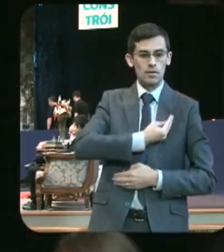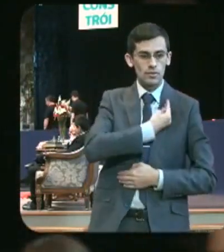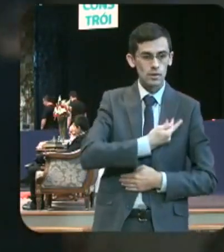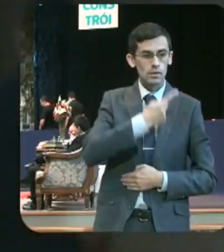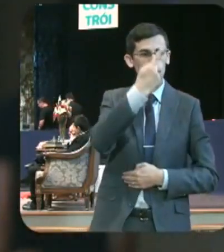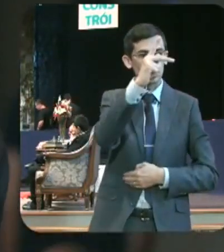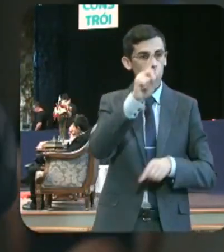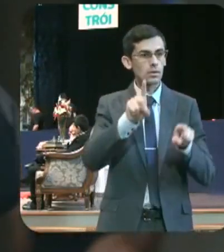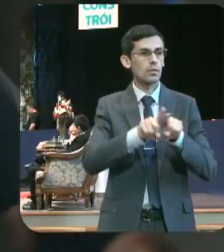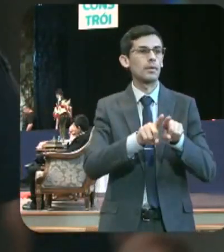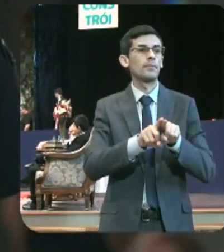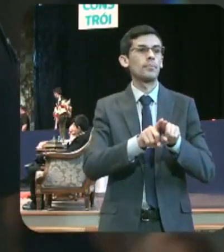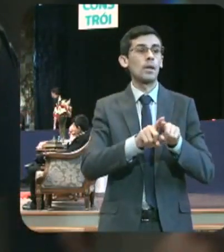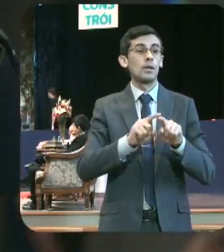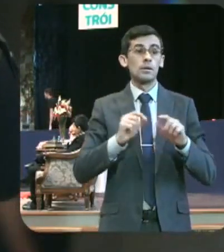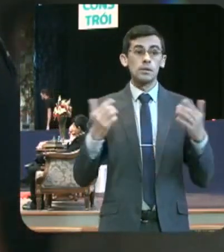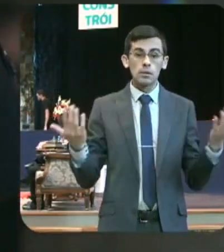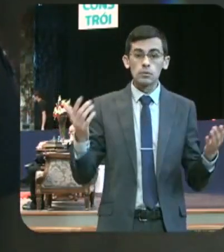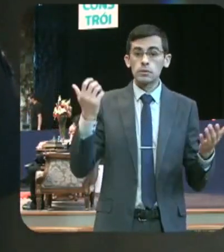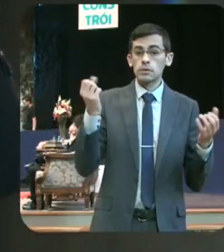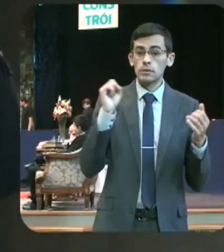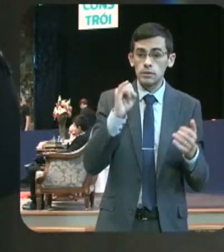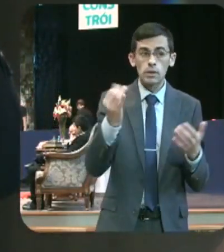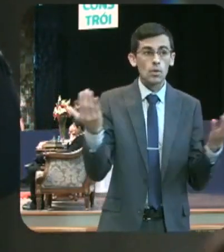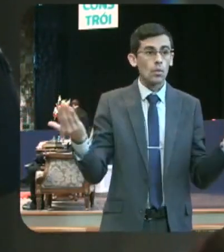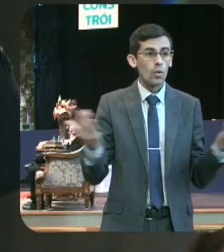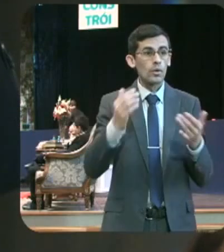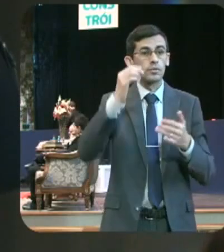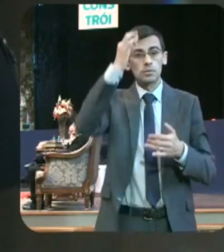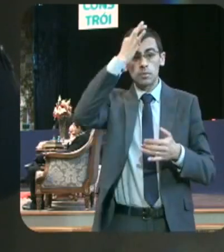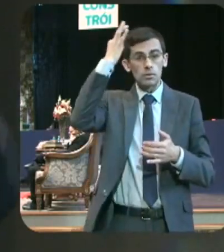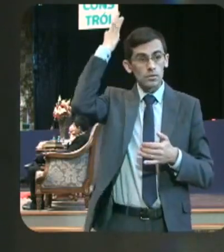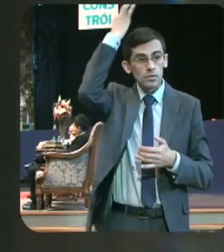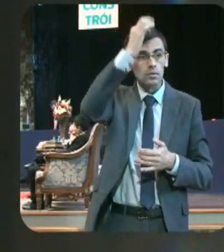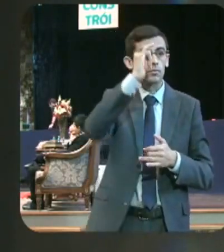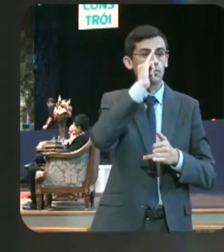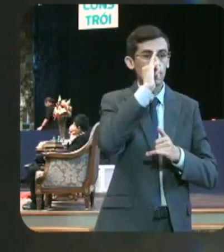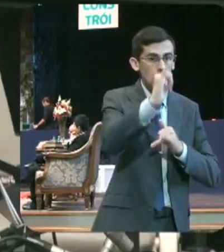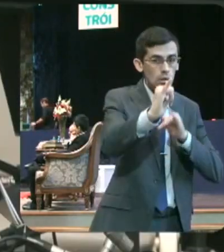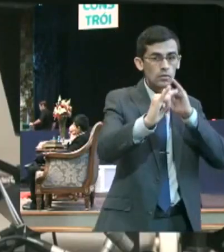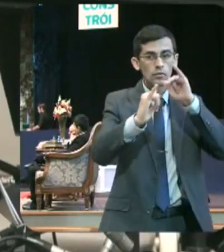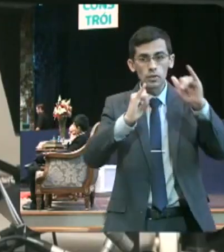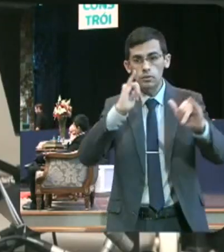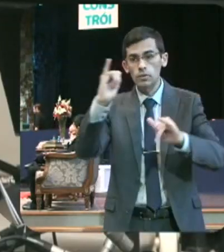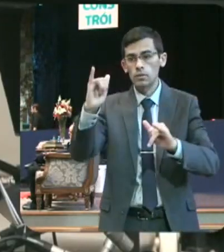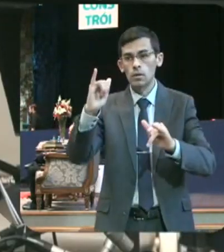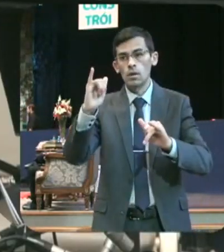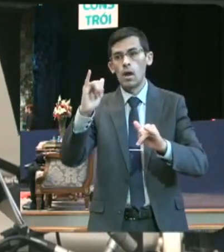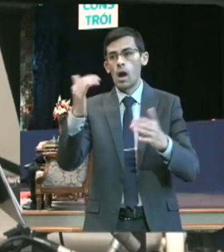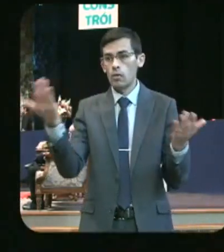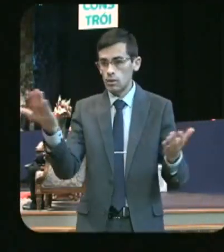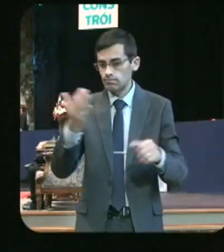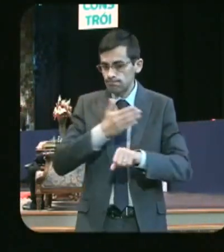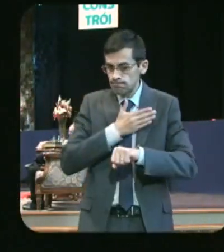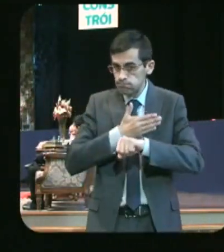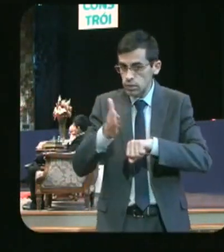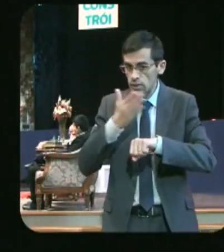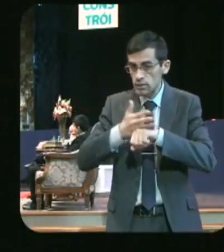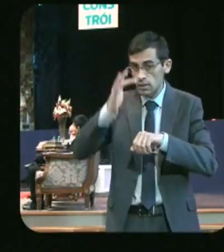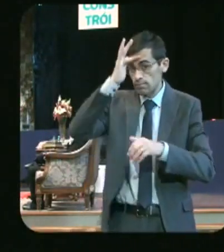se hoje o Espírito Santo de Deus está falando com você, eu queria te convidar a dar um passo de fé.